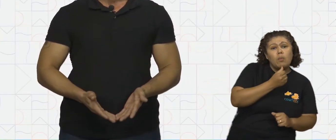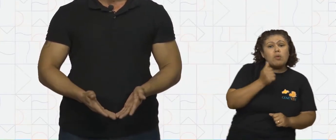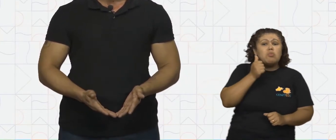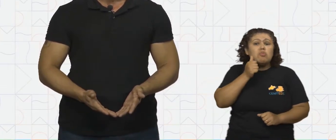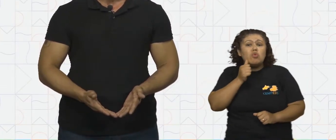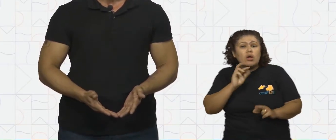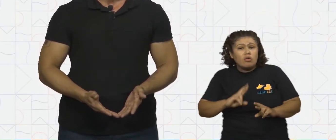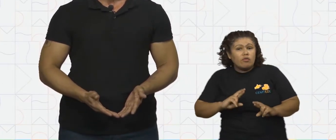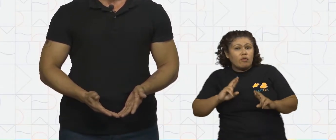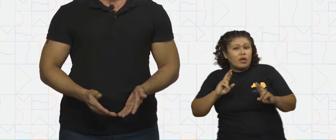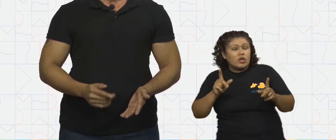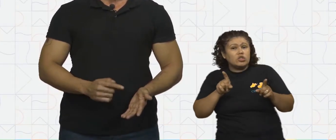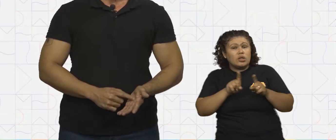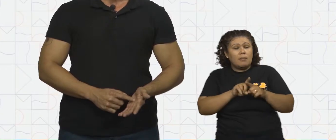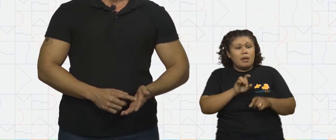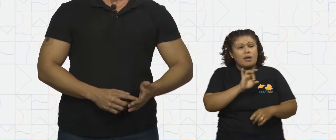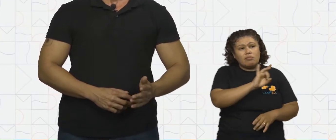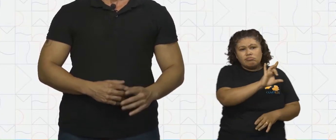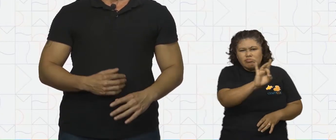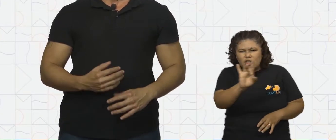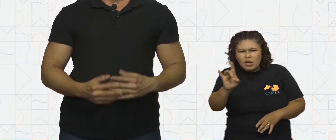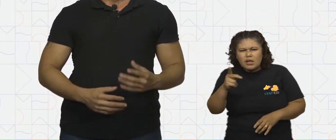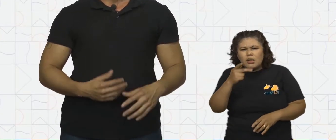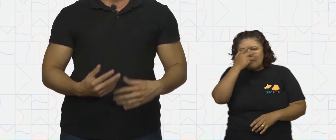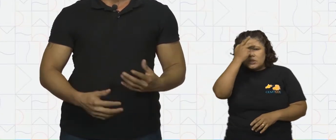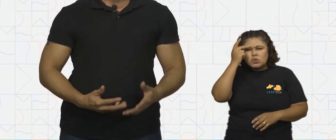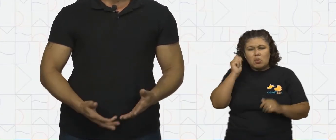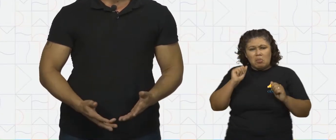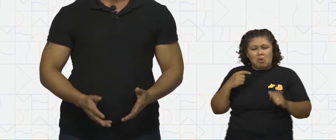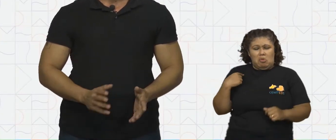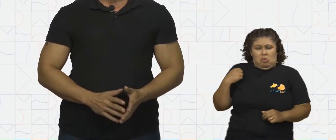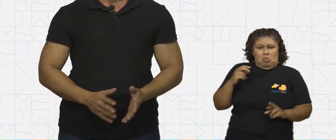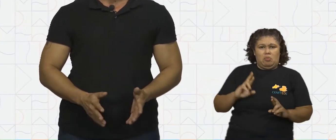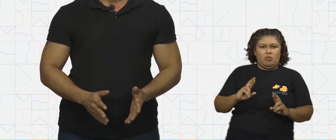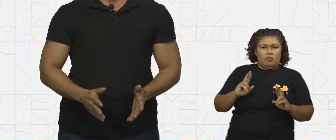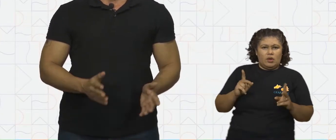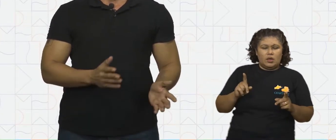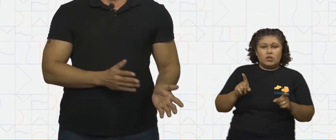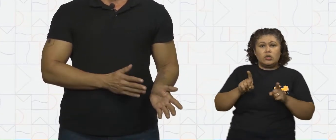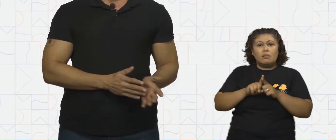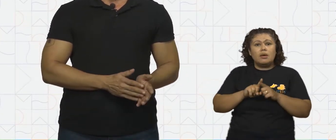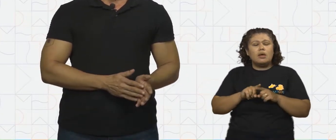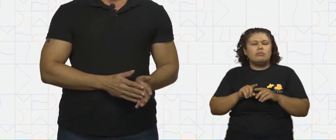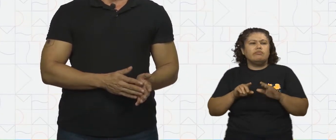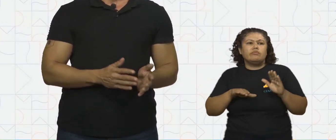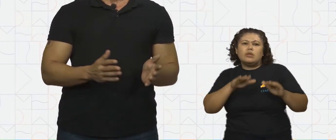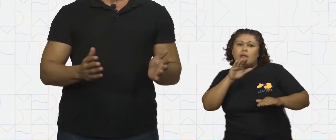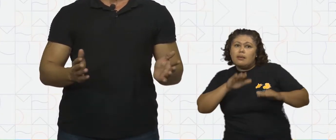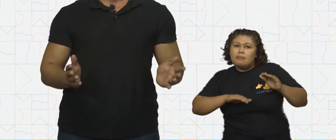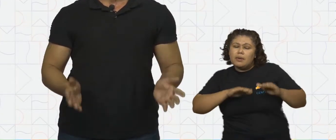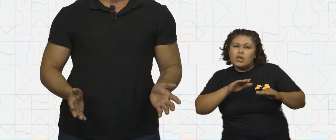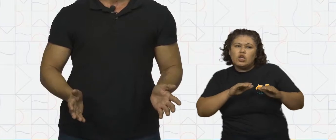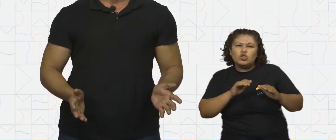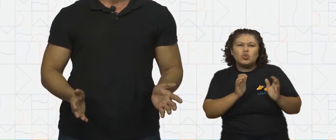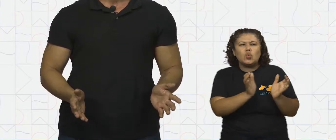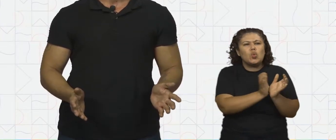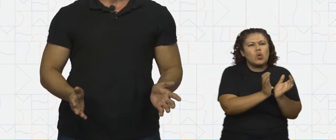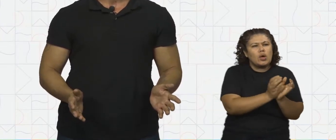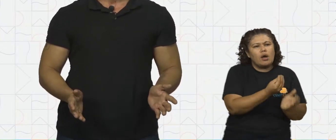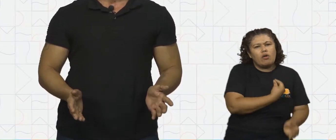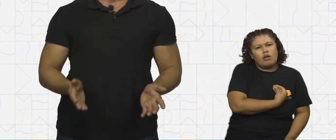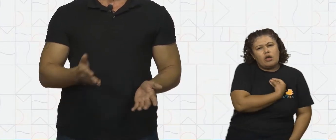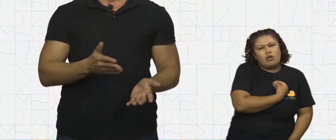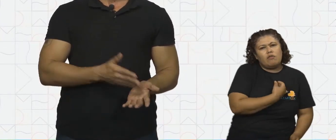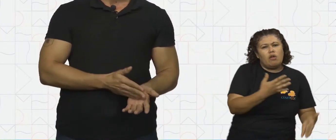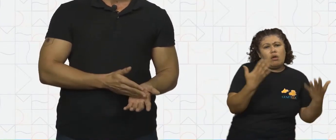da individualidade. E isso com a sazonalidade, ou seja, os modelos duravam até que não eram mais